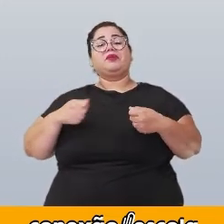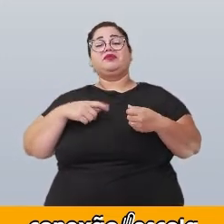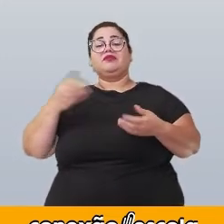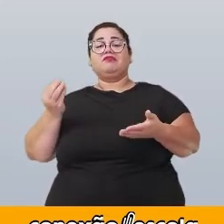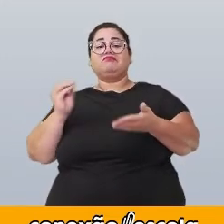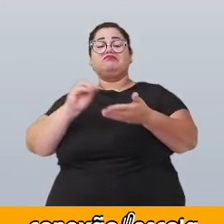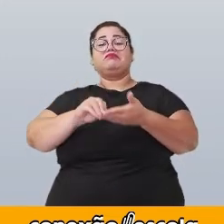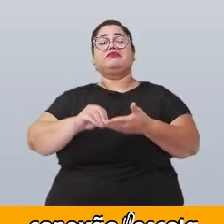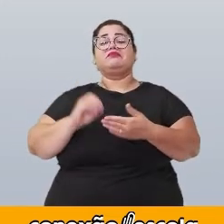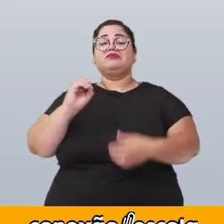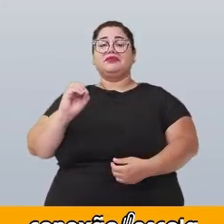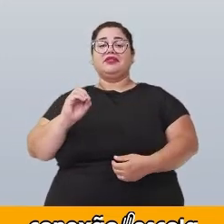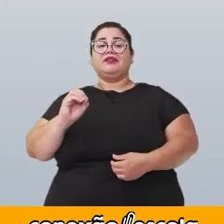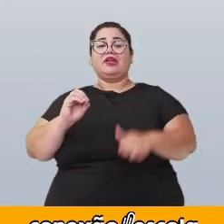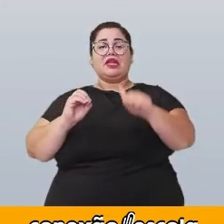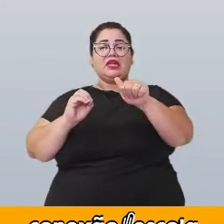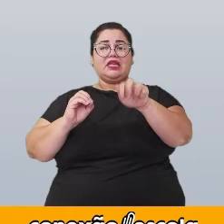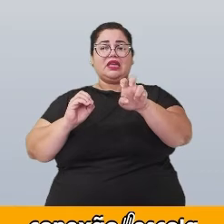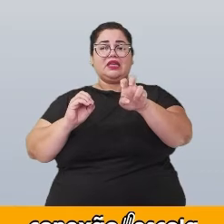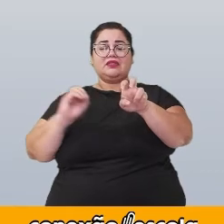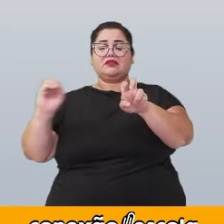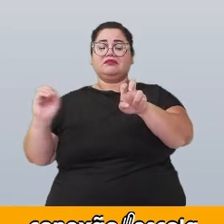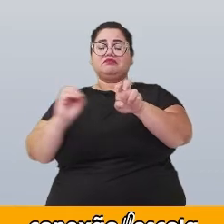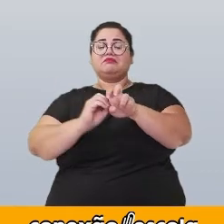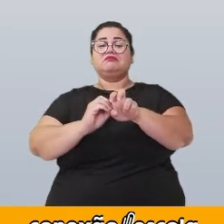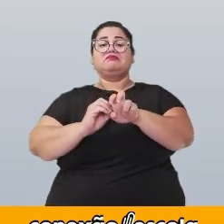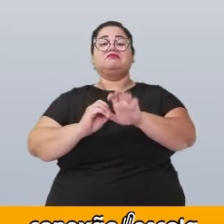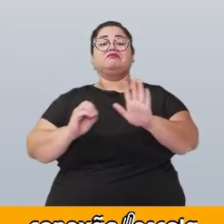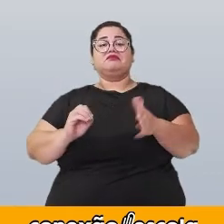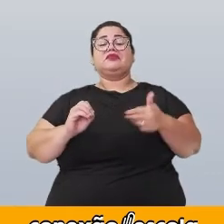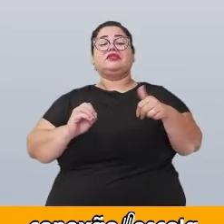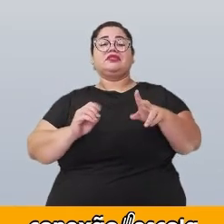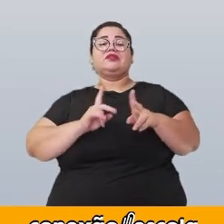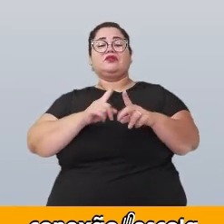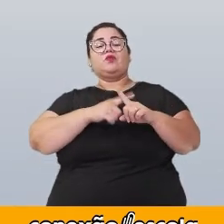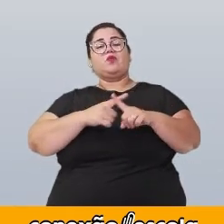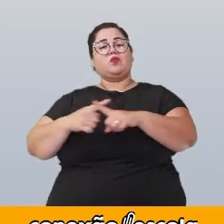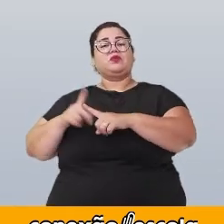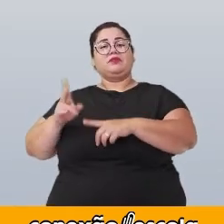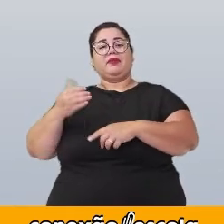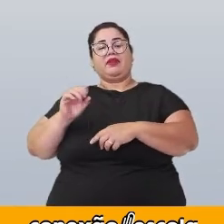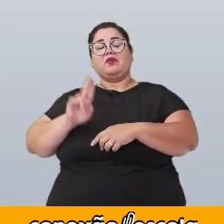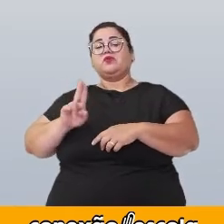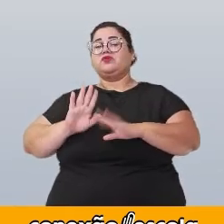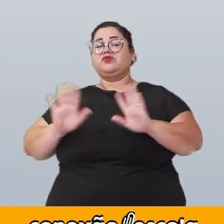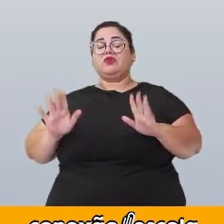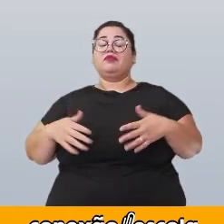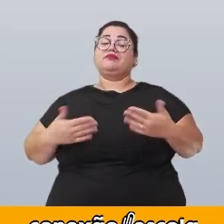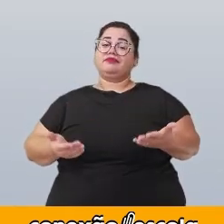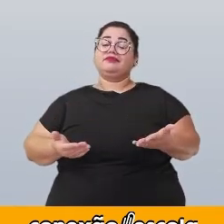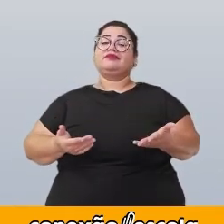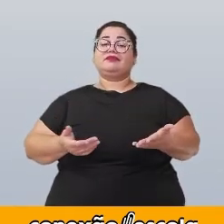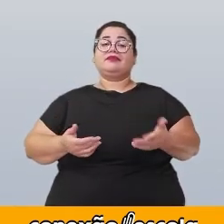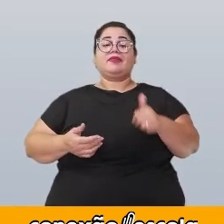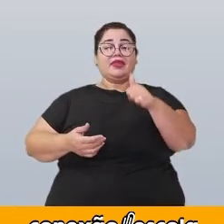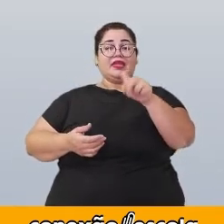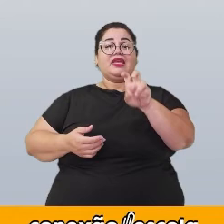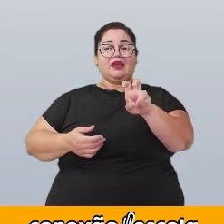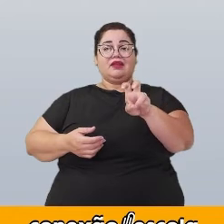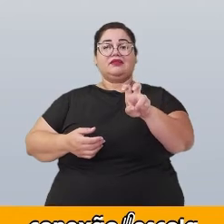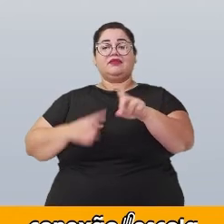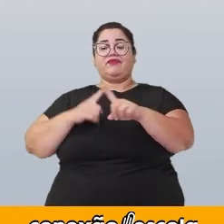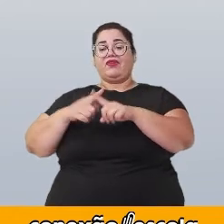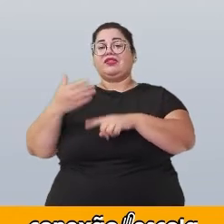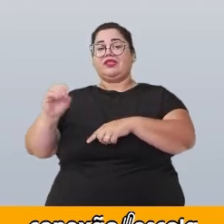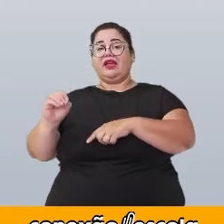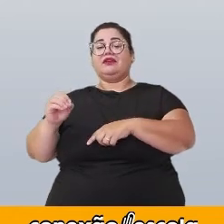preciso acrescentar um zero à direita do número sempre que multiplicar por 10. Ou seja, 15